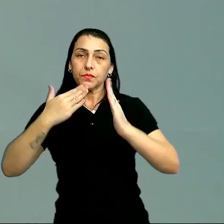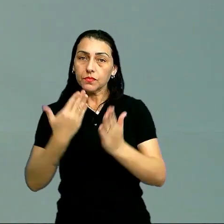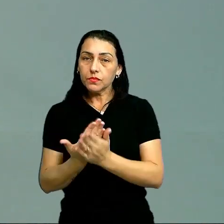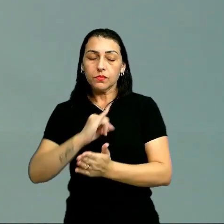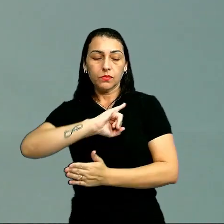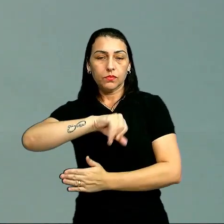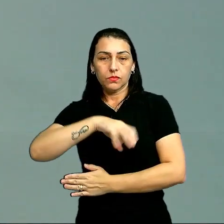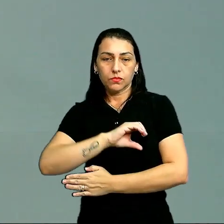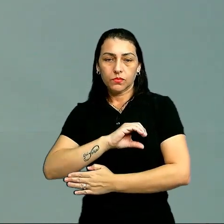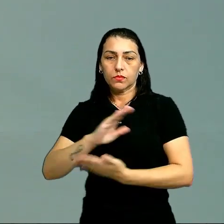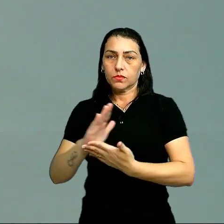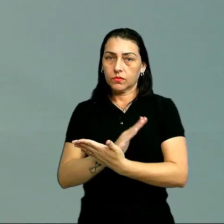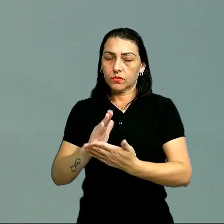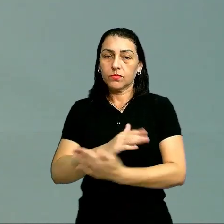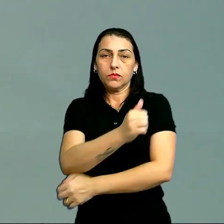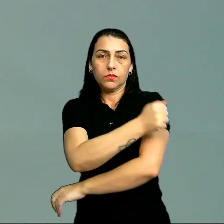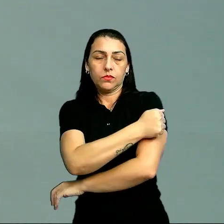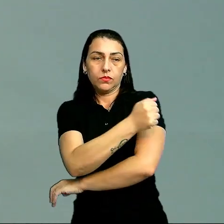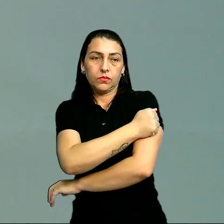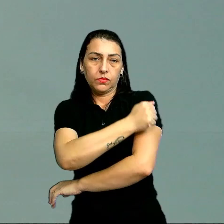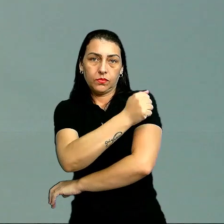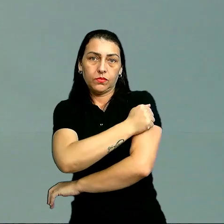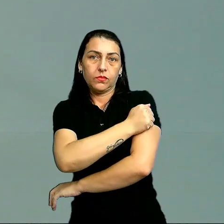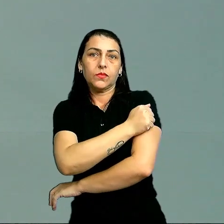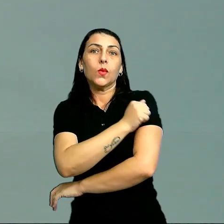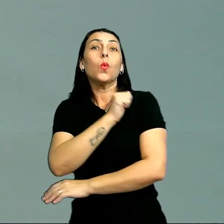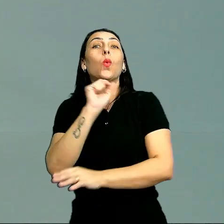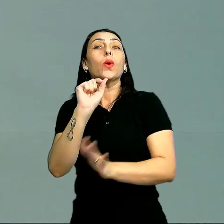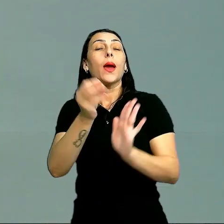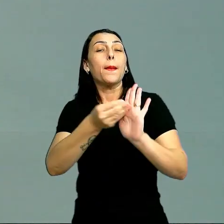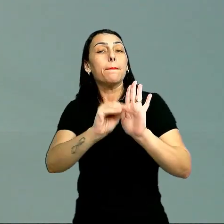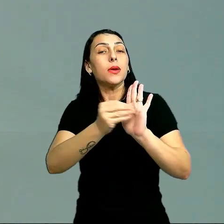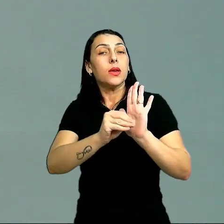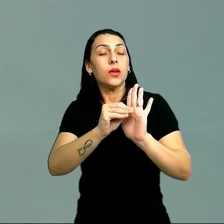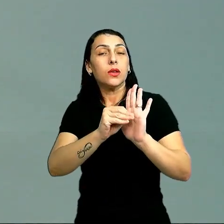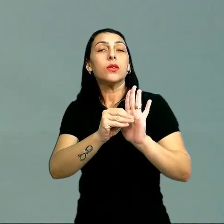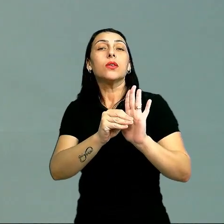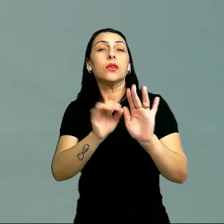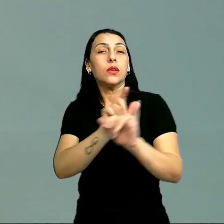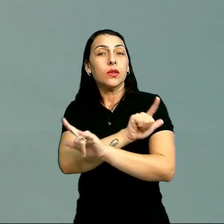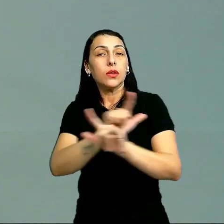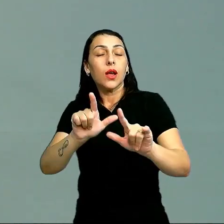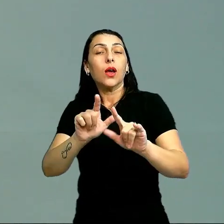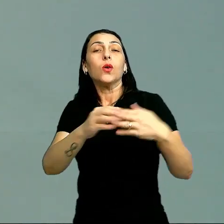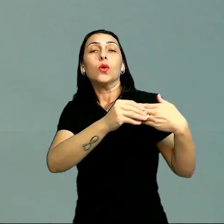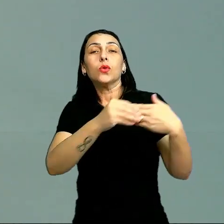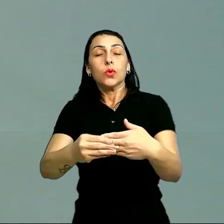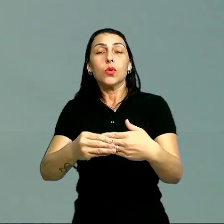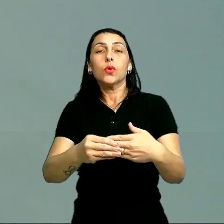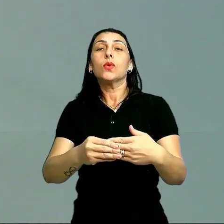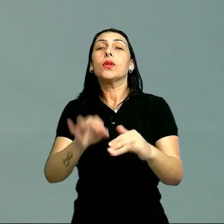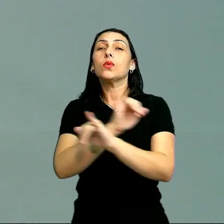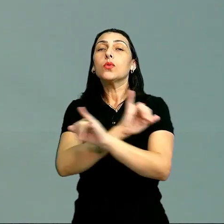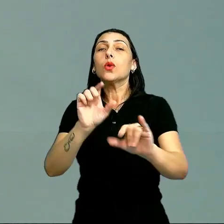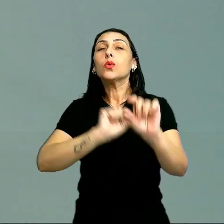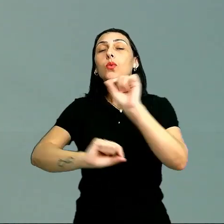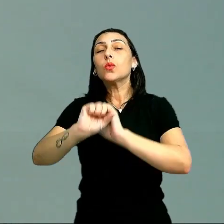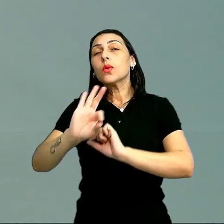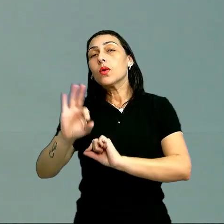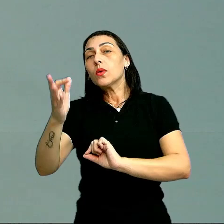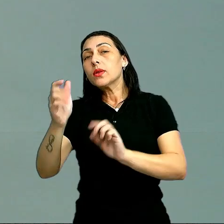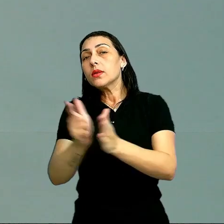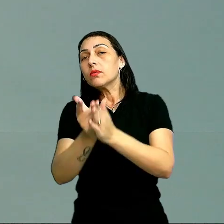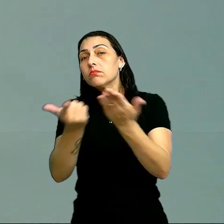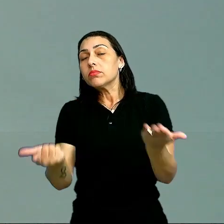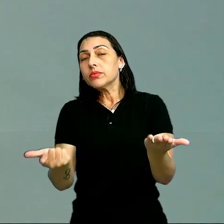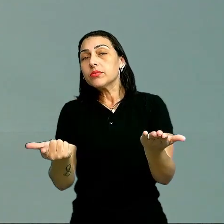João Calvino, alguns alunos, pelo menos é o que a mídia coloca, eu só trouxe a notícia do jeito que foi retratada no